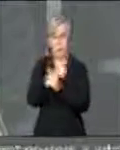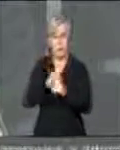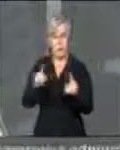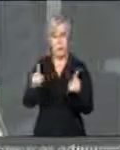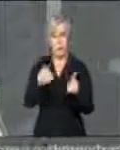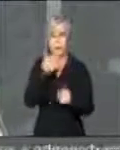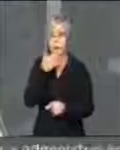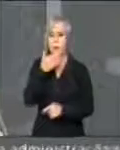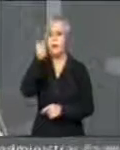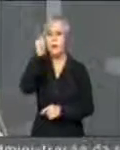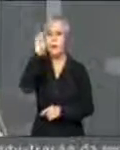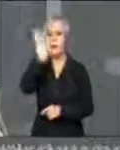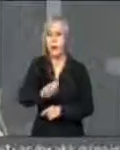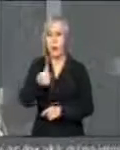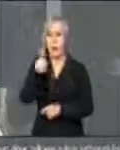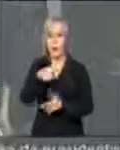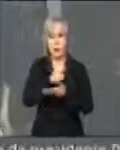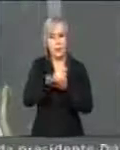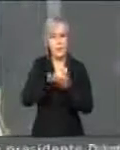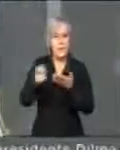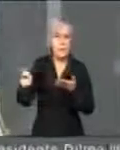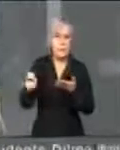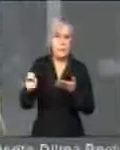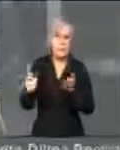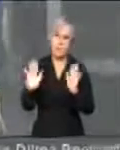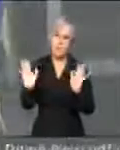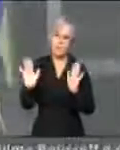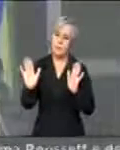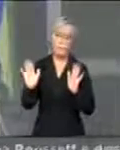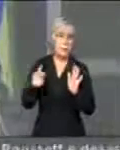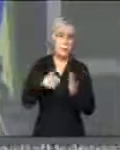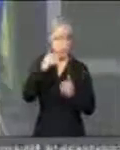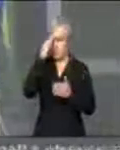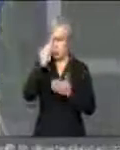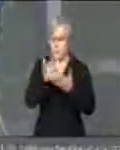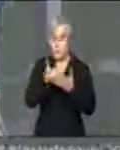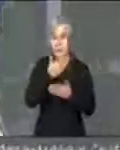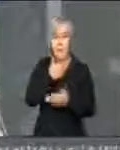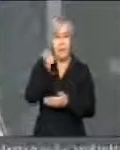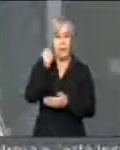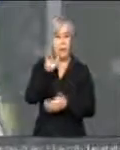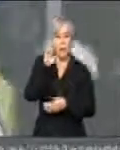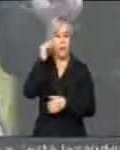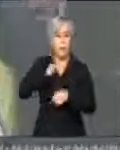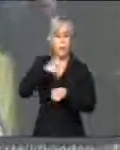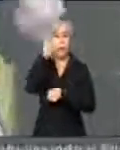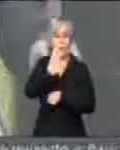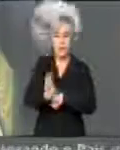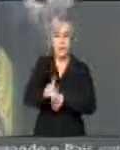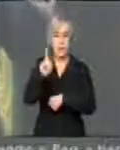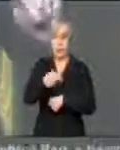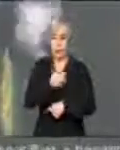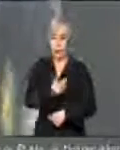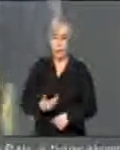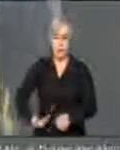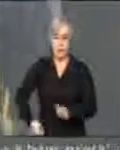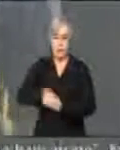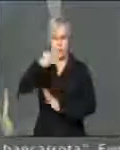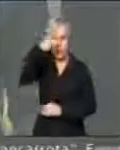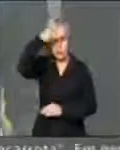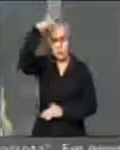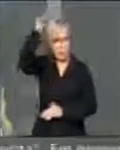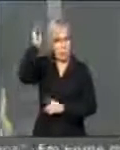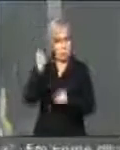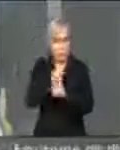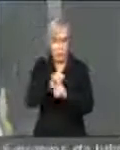melhor solução para o Brasil seja o impeachment primeiro. Eu não acredito que a melhor solução para o Brasil seja o governo do senhor Michel